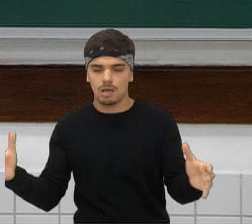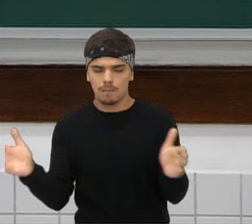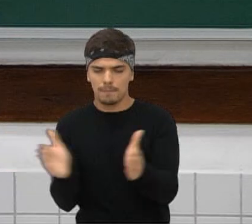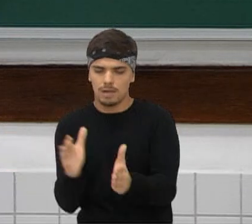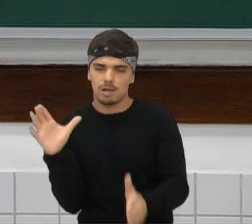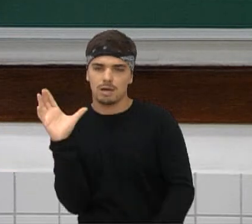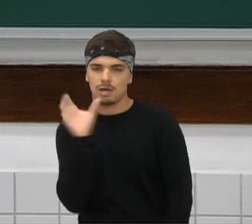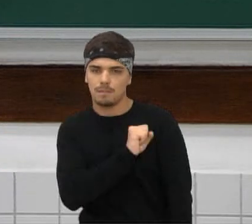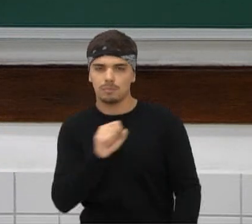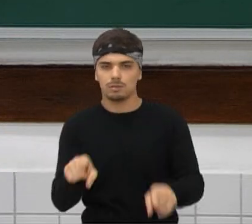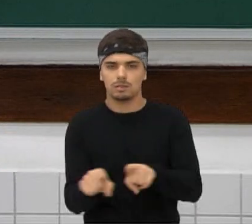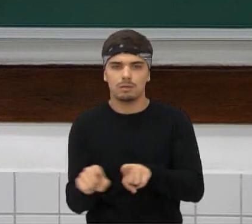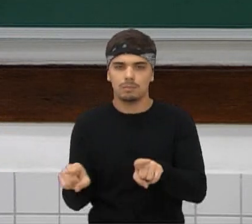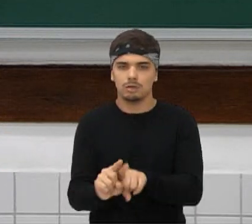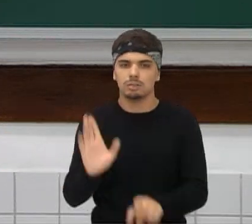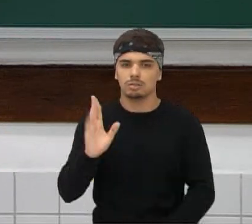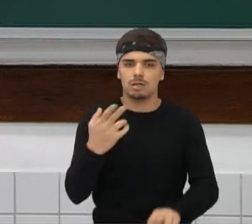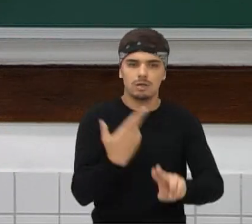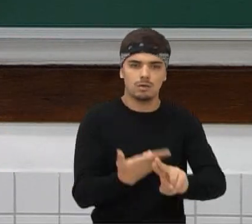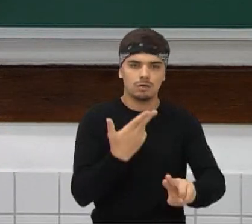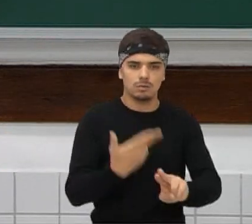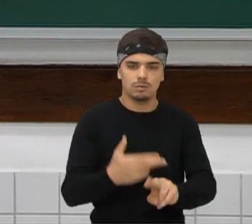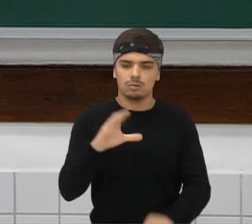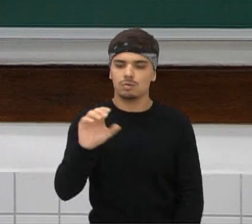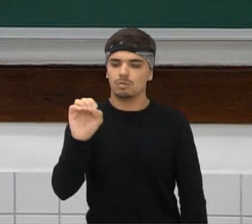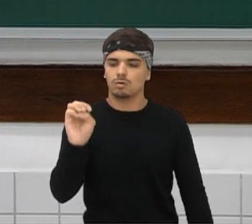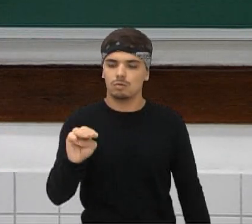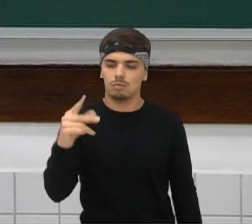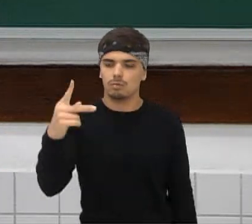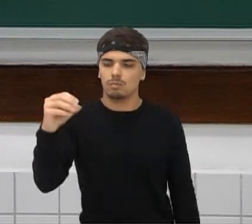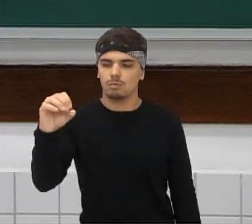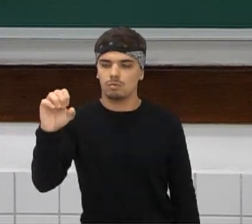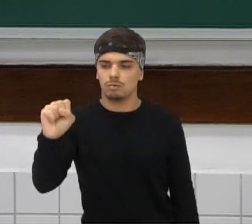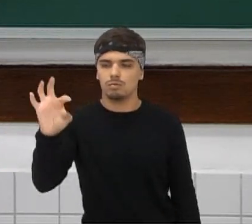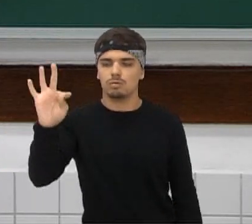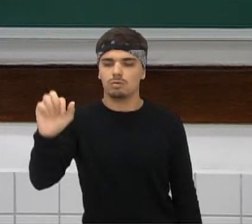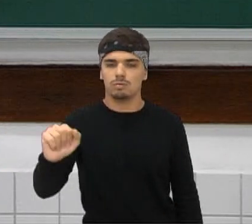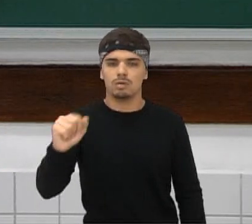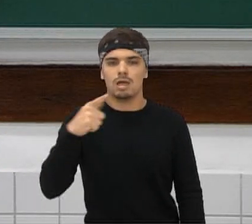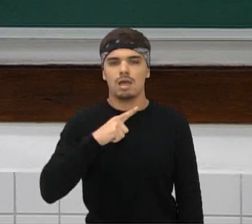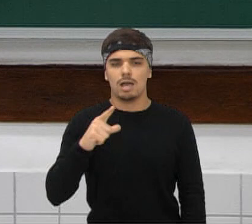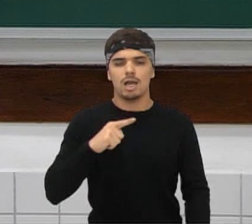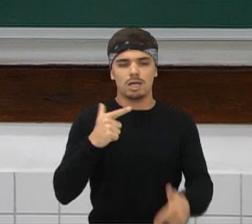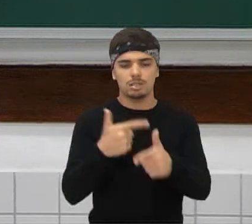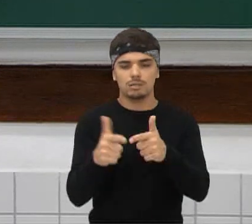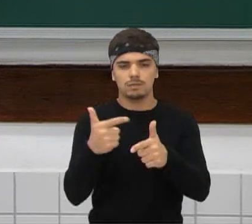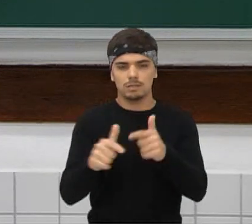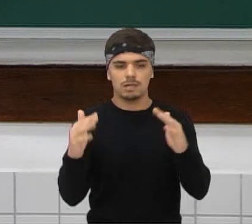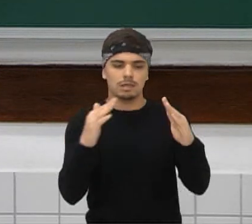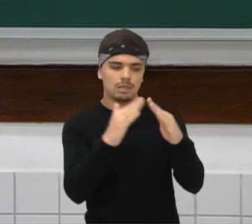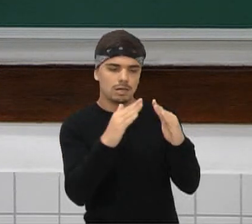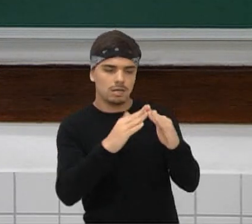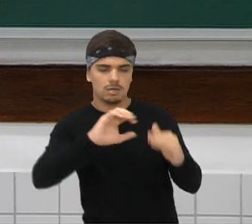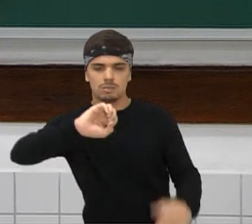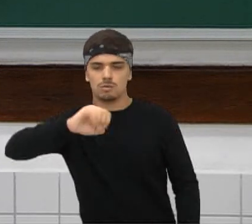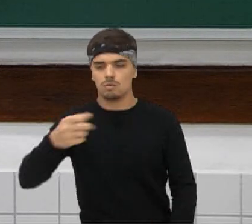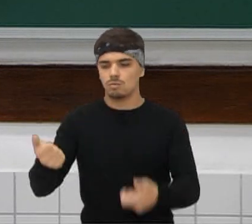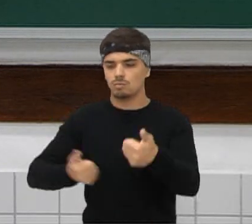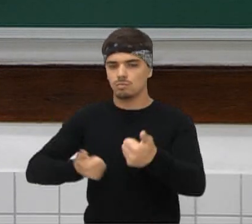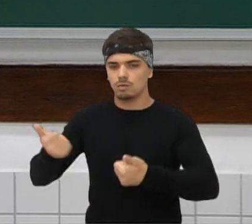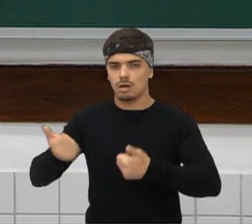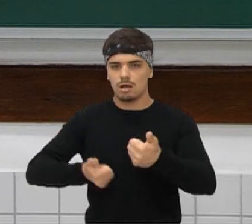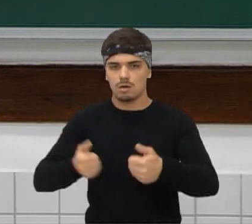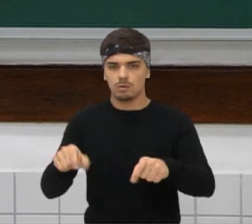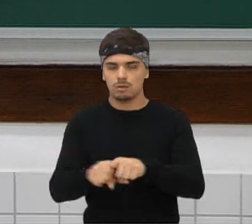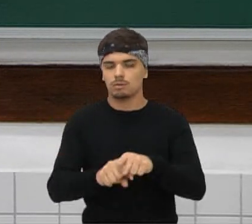prazo, agora quando a gente já usa o juro composto, que é para financiamento de casa, de carro, que é a longo